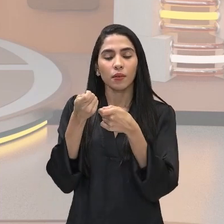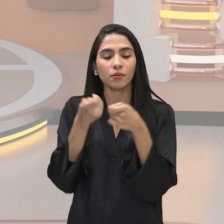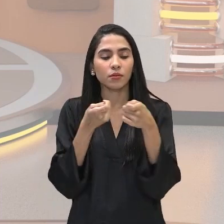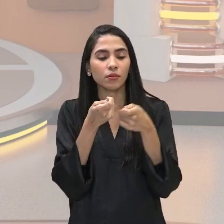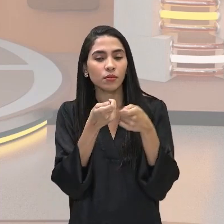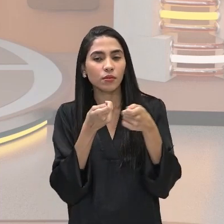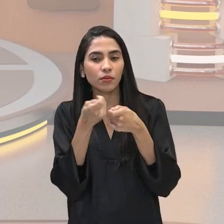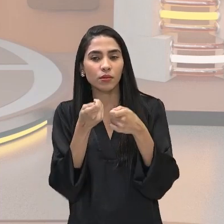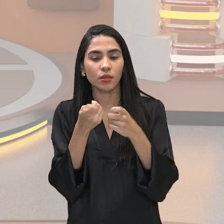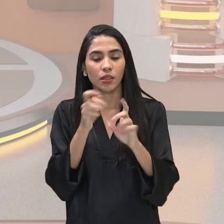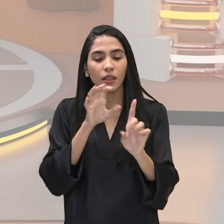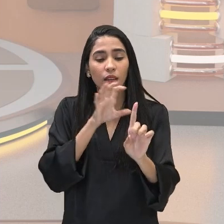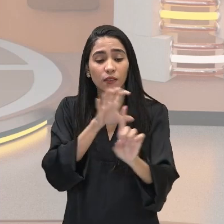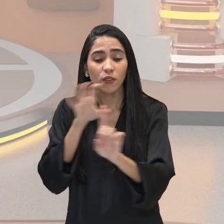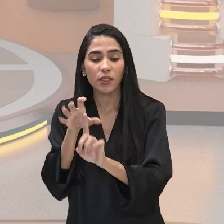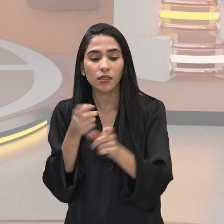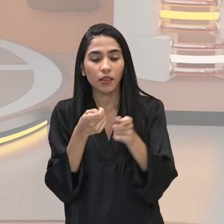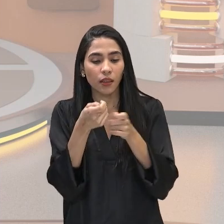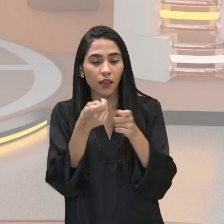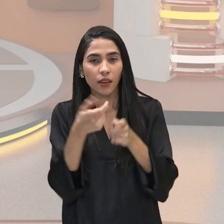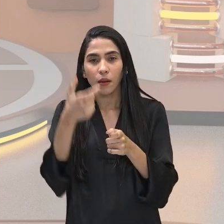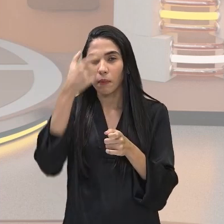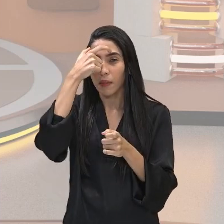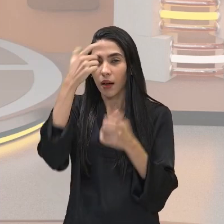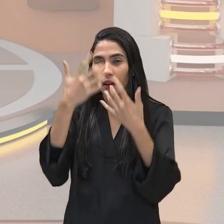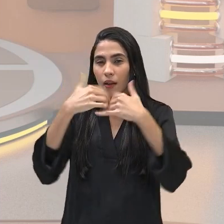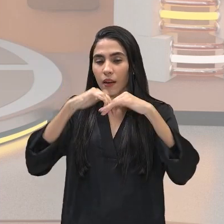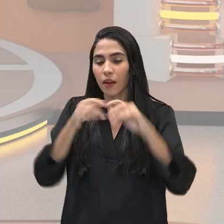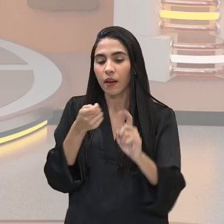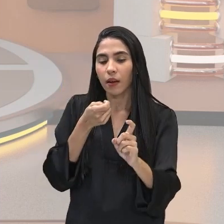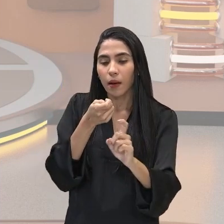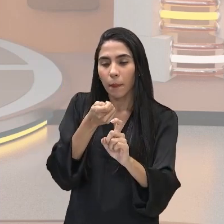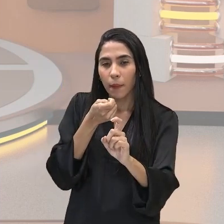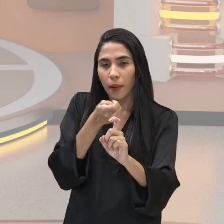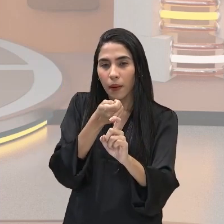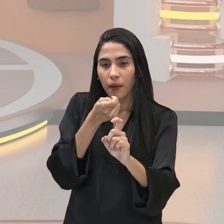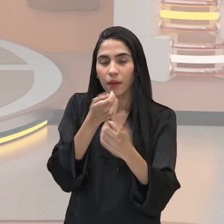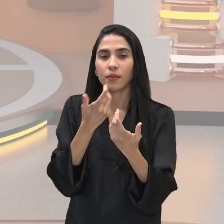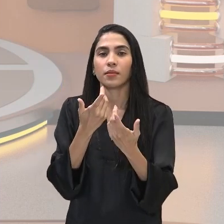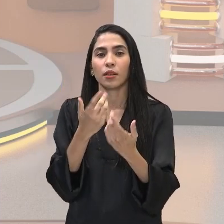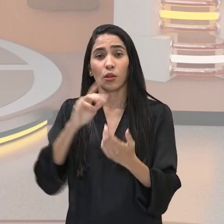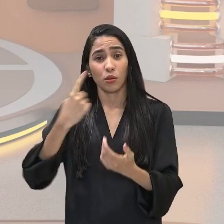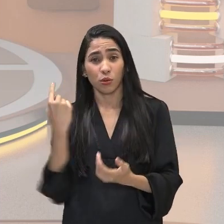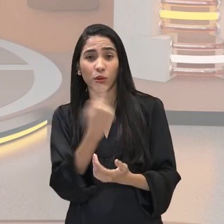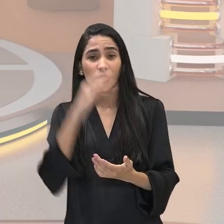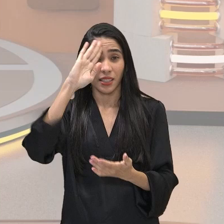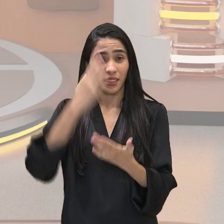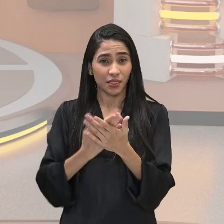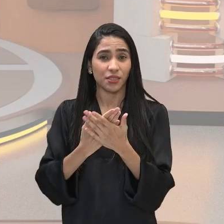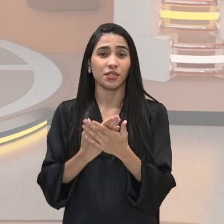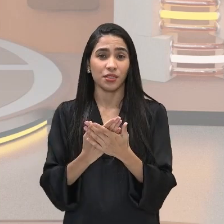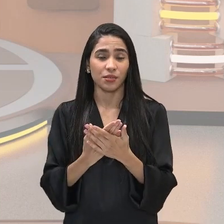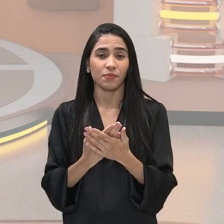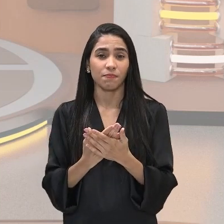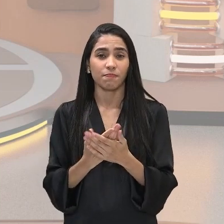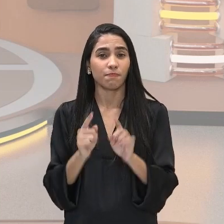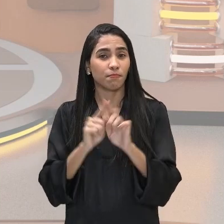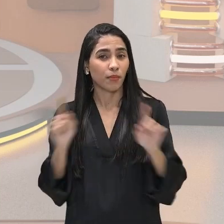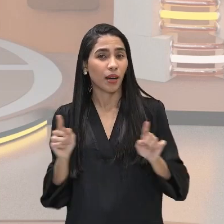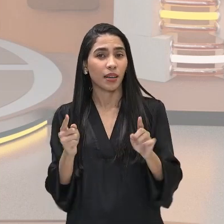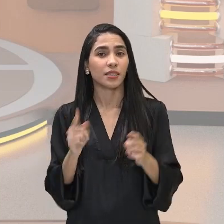manipulando o nosso pensar para que a gente acredite naquilo que querem que a gente acredite, mas que não